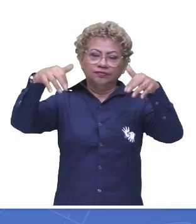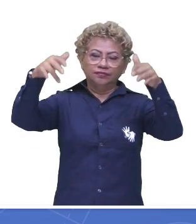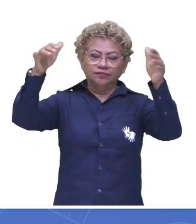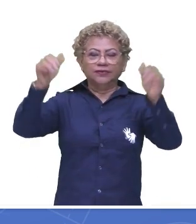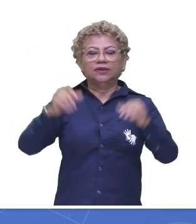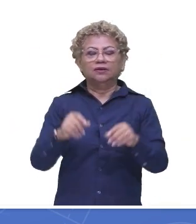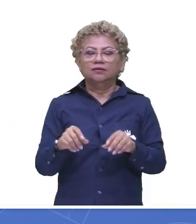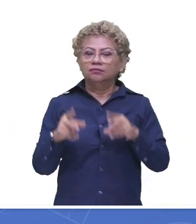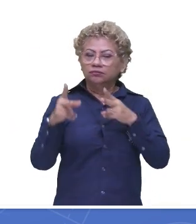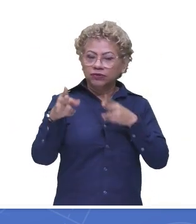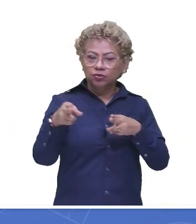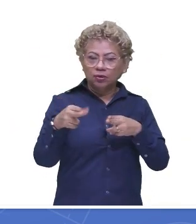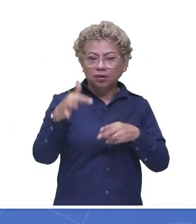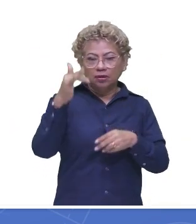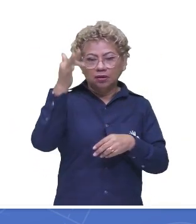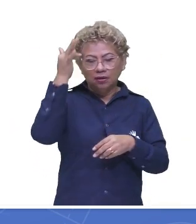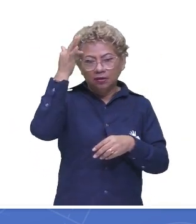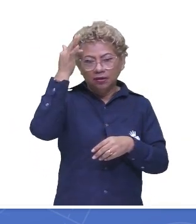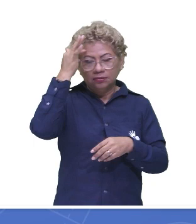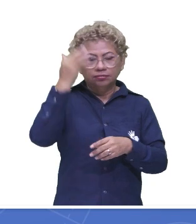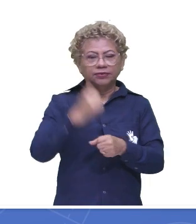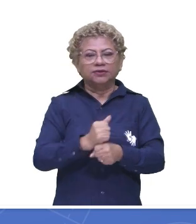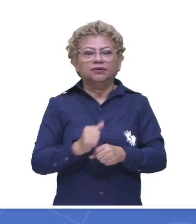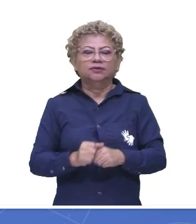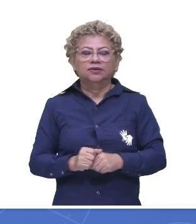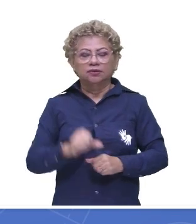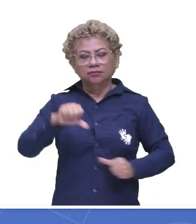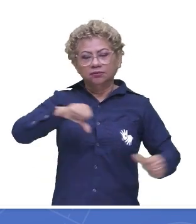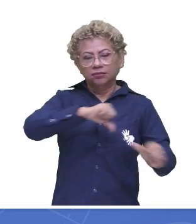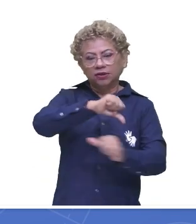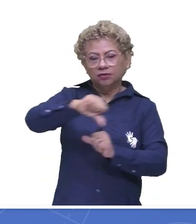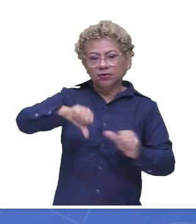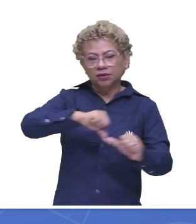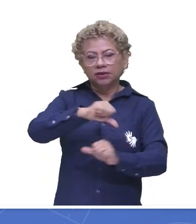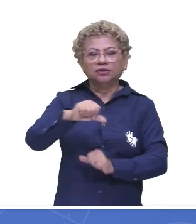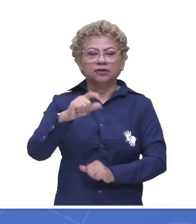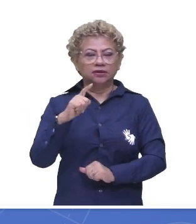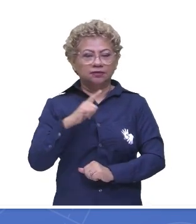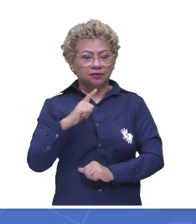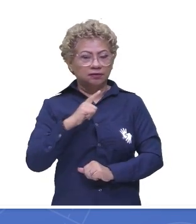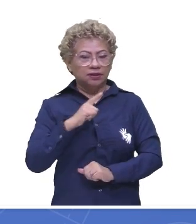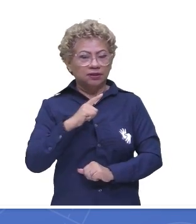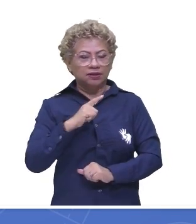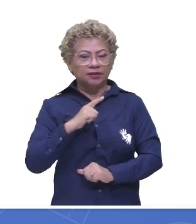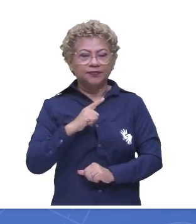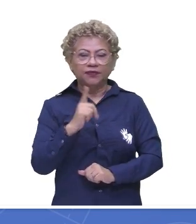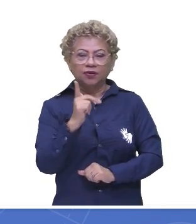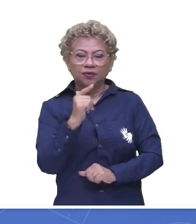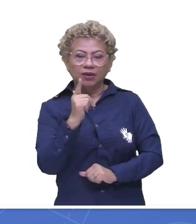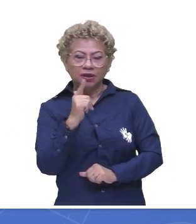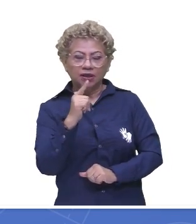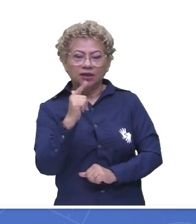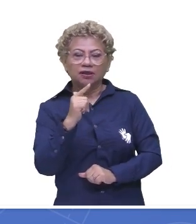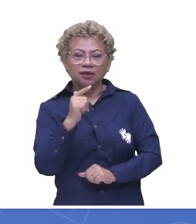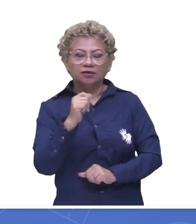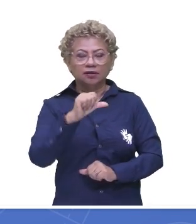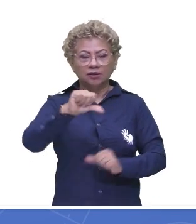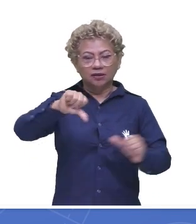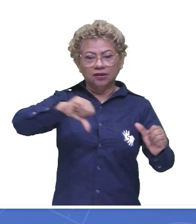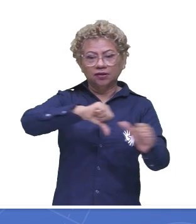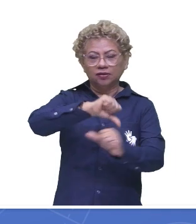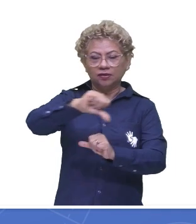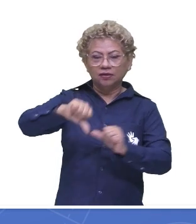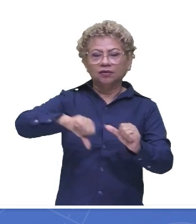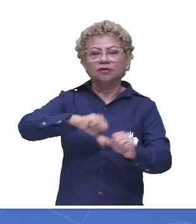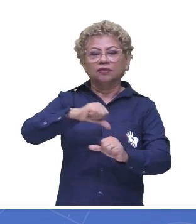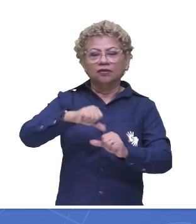mesma maneira, tá certo? Qual é a mesma maneira? A mudança de estado líquido para o estado gasoso, beleza? Então